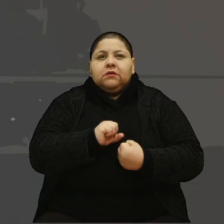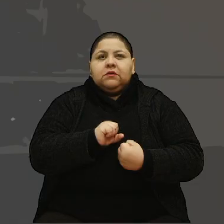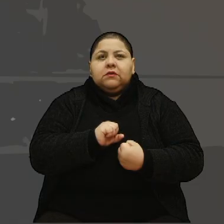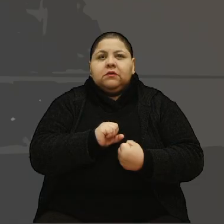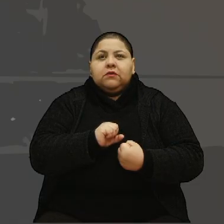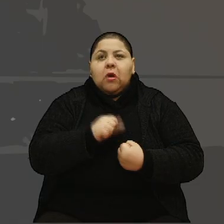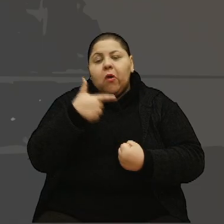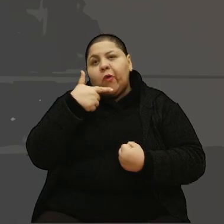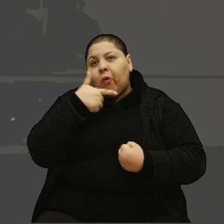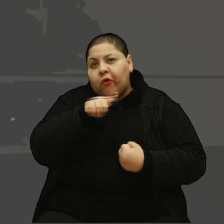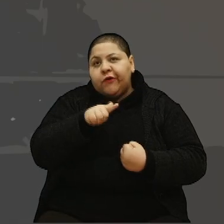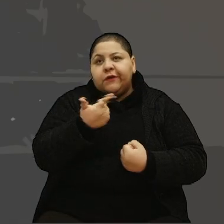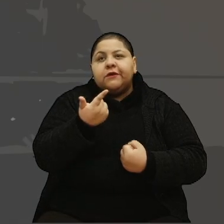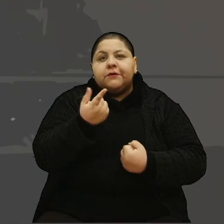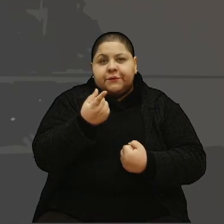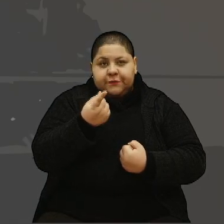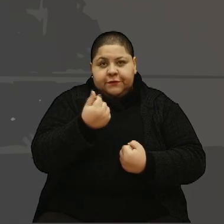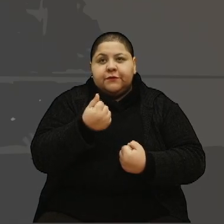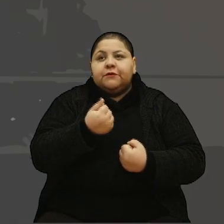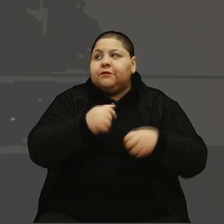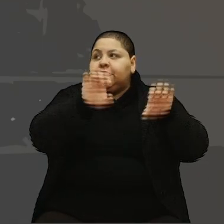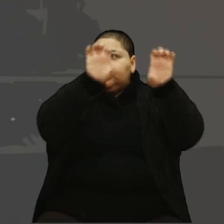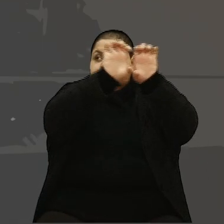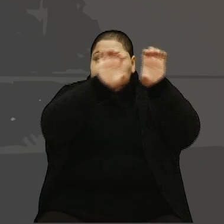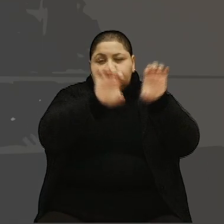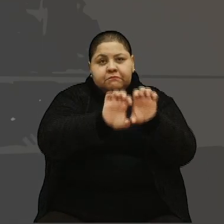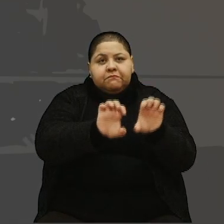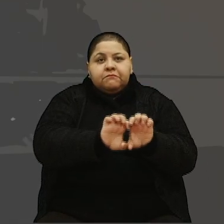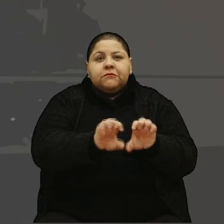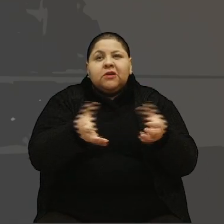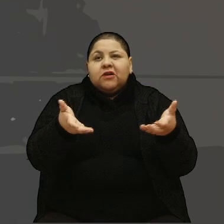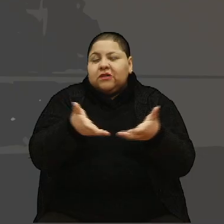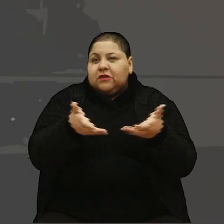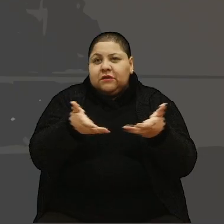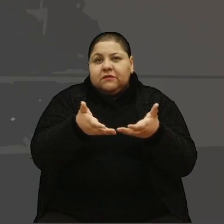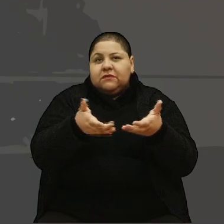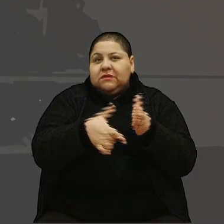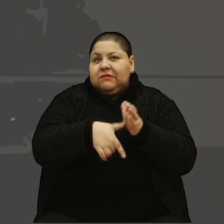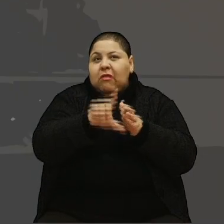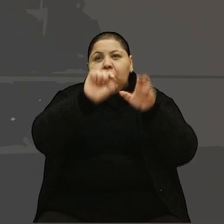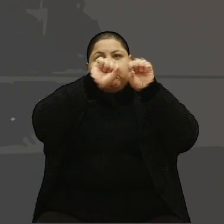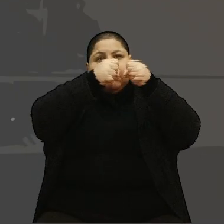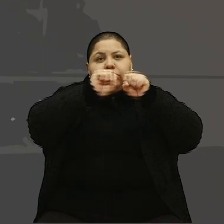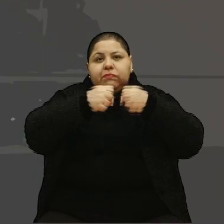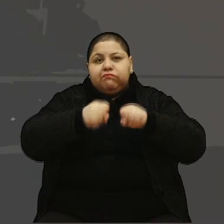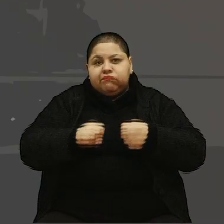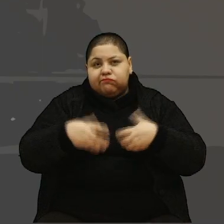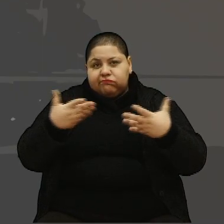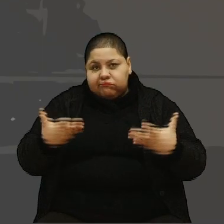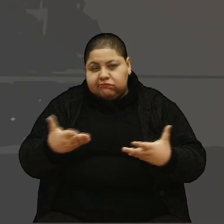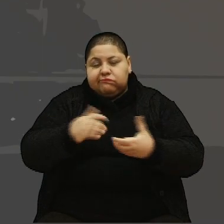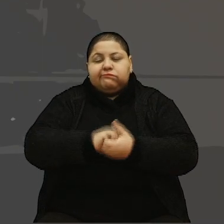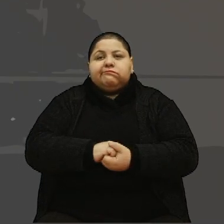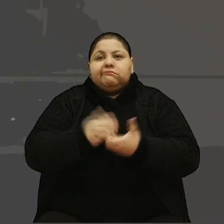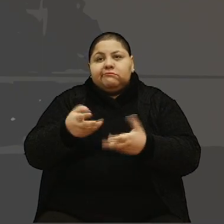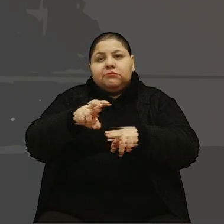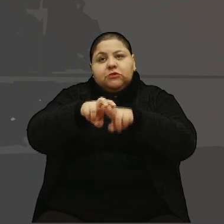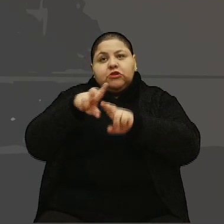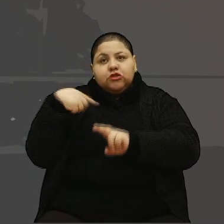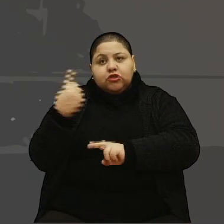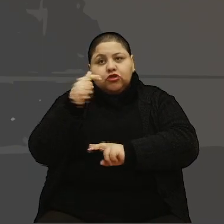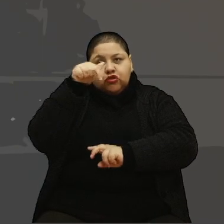levantar, né, essa parte estrutural que estava totalmente deteriorada. Então, com isso, nós